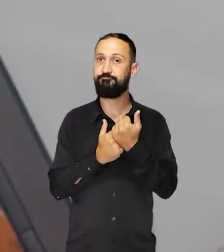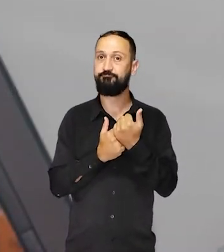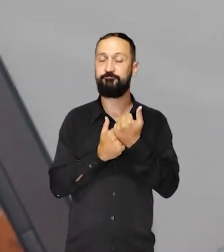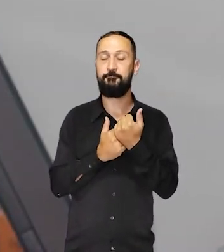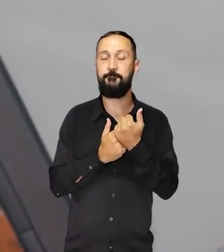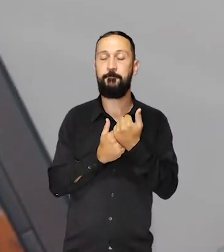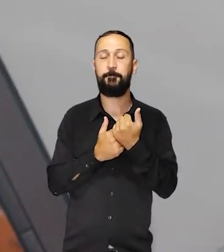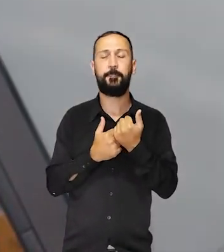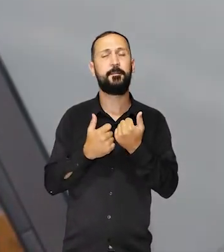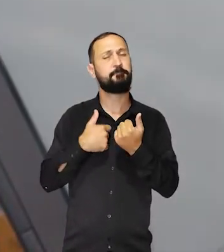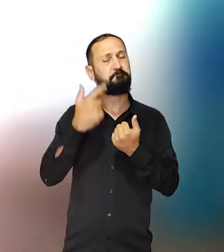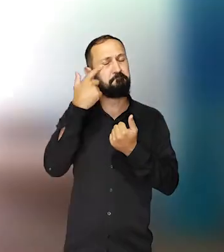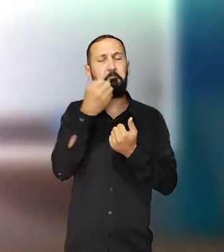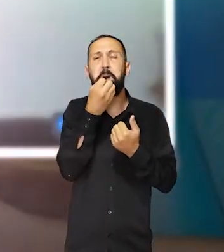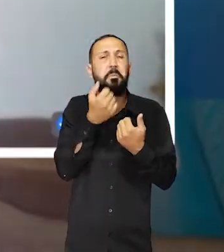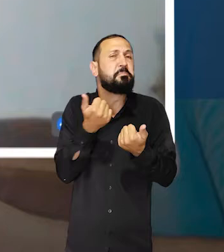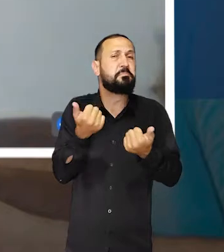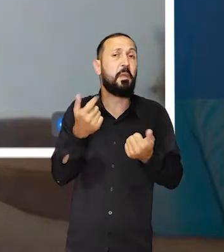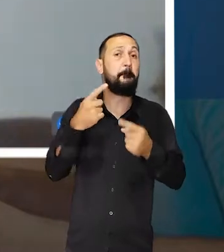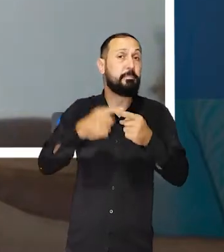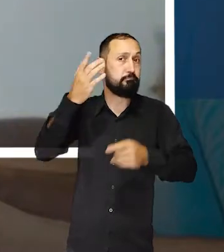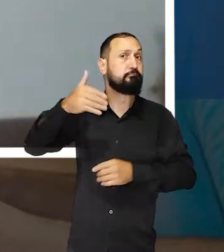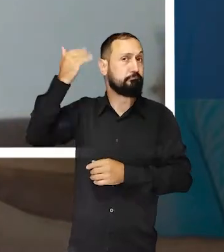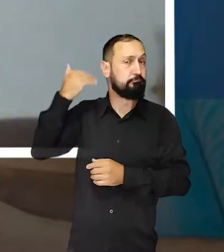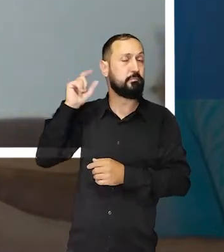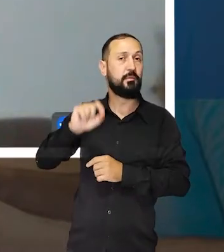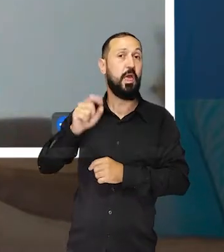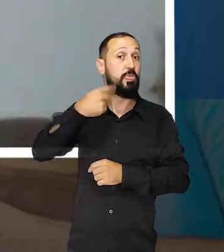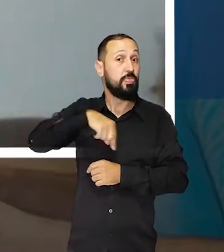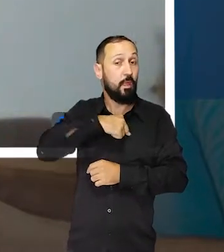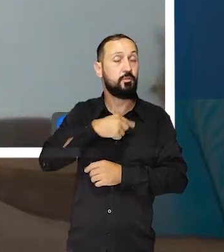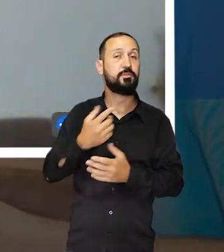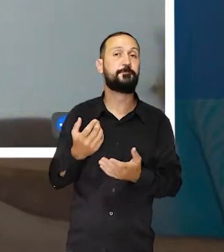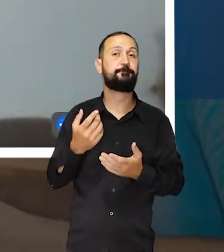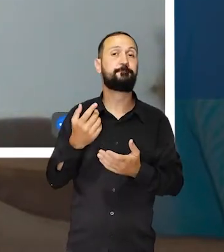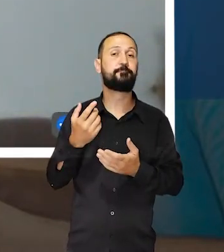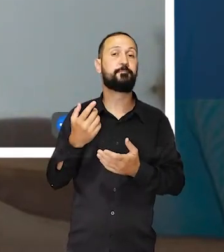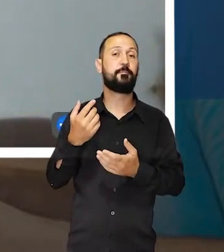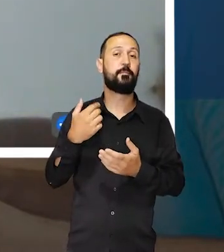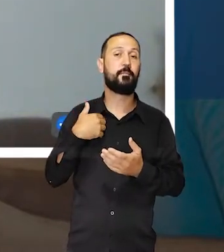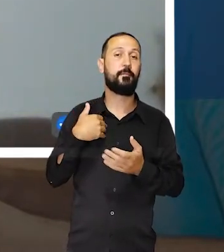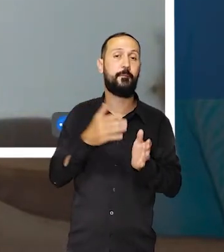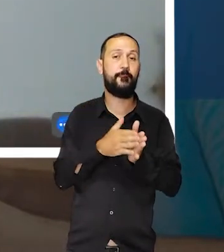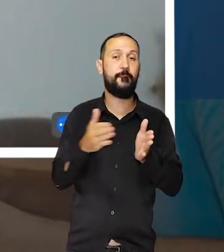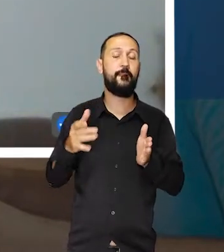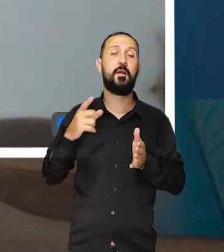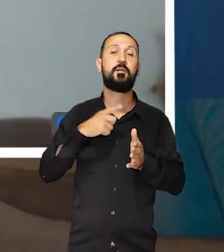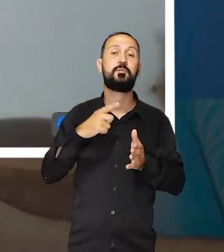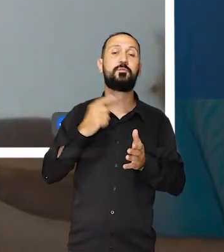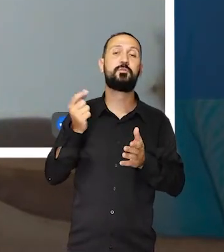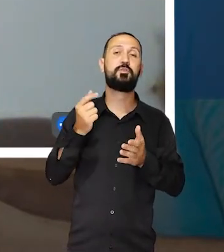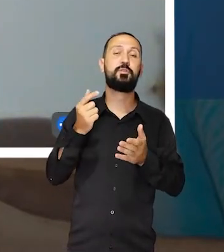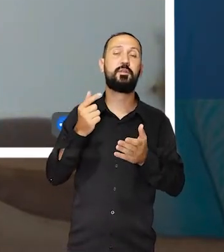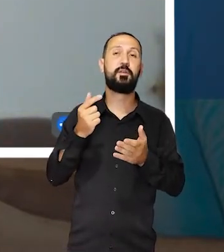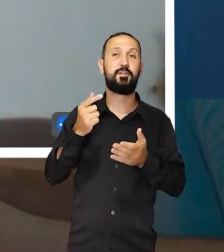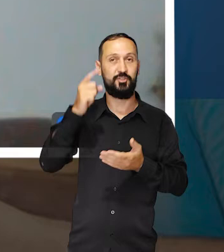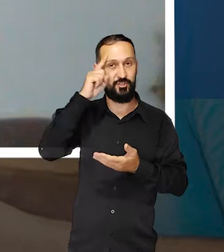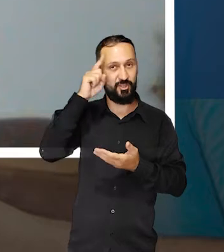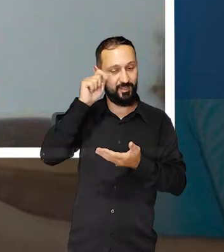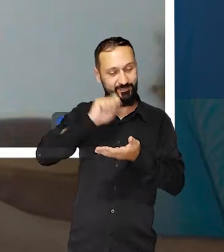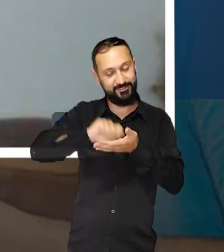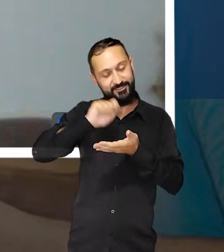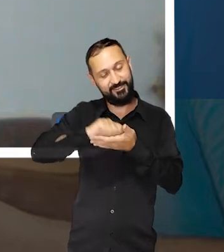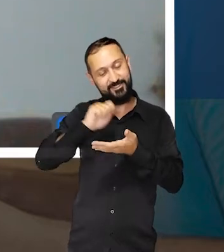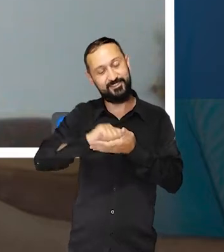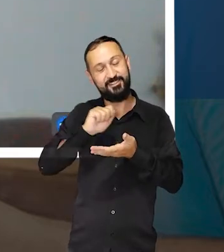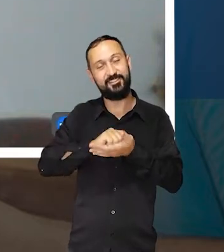suportes. Então, eu vejo com muito bons olhos. Antigamente, nós, na minha geração, tínhamos